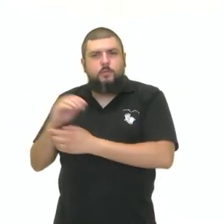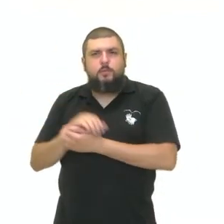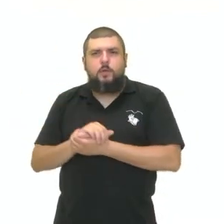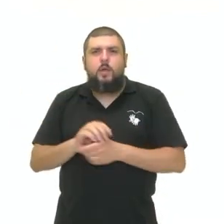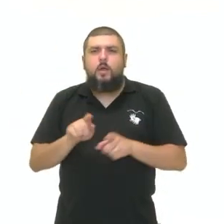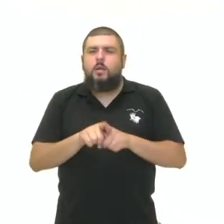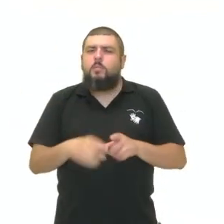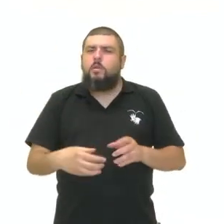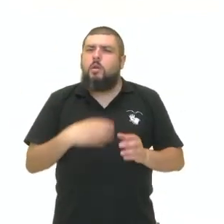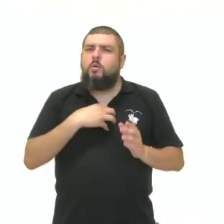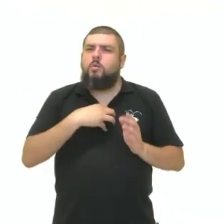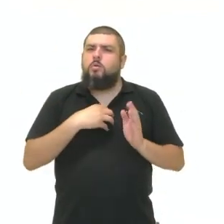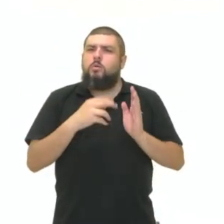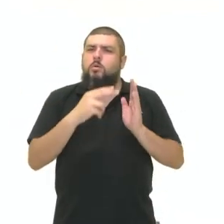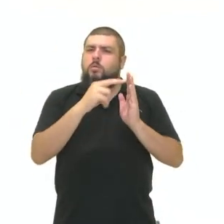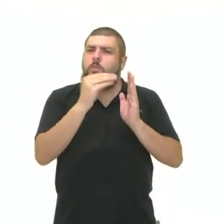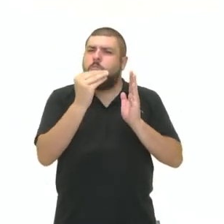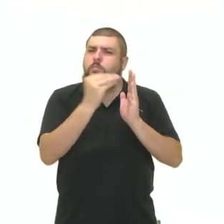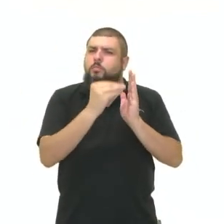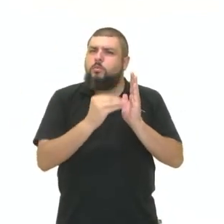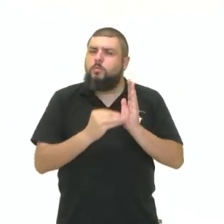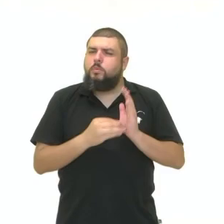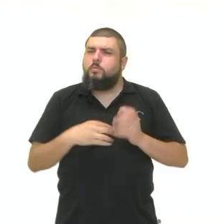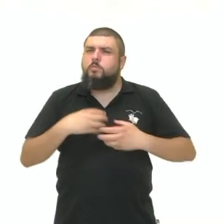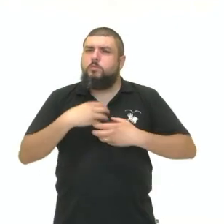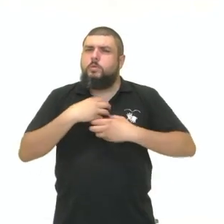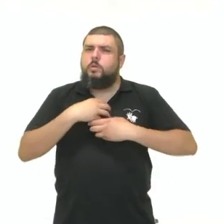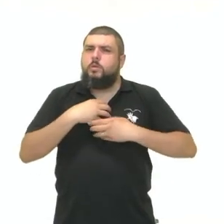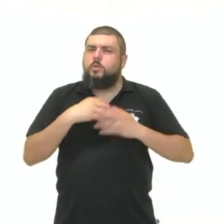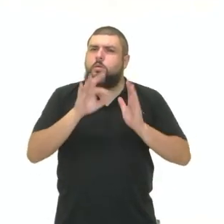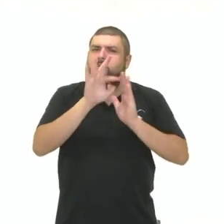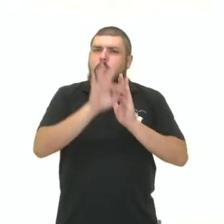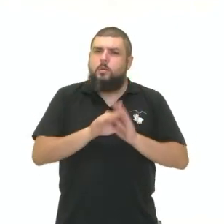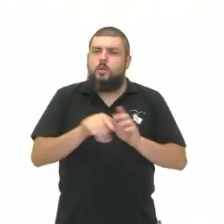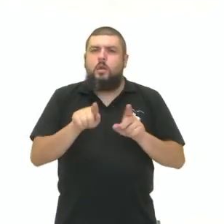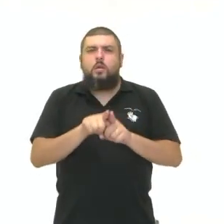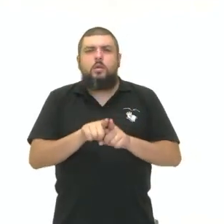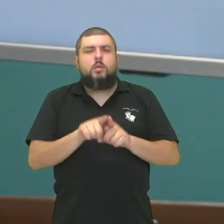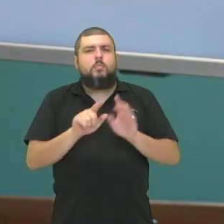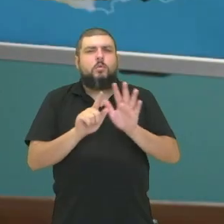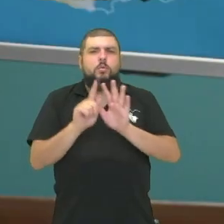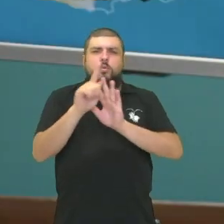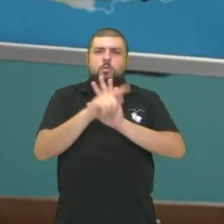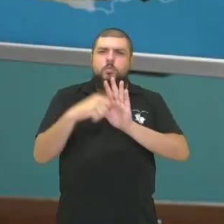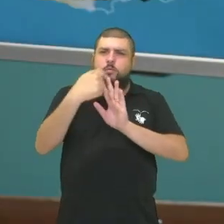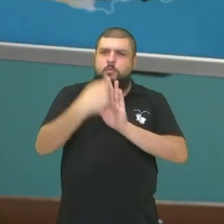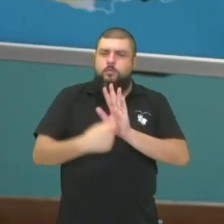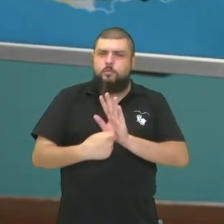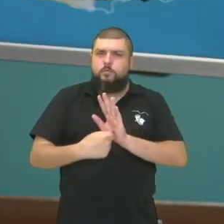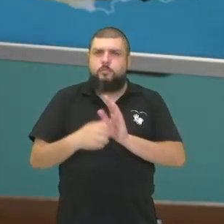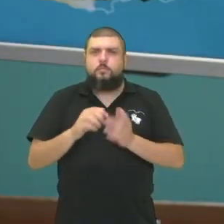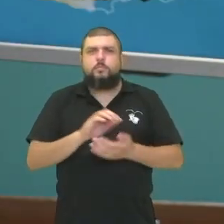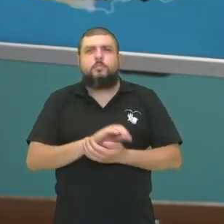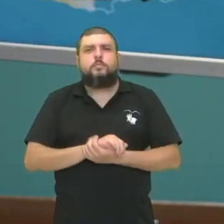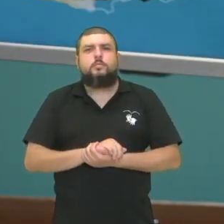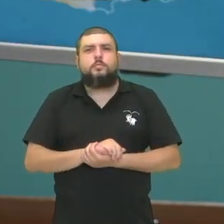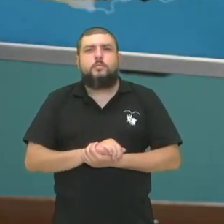de sentido, como também as características que compõem o gênero textual. Agora sim,